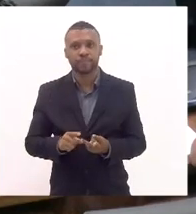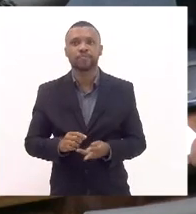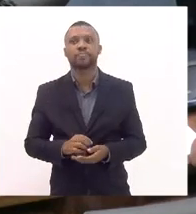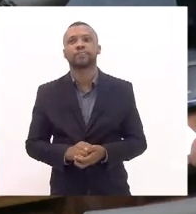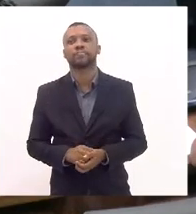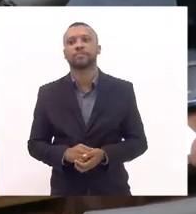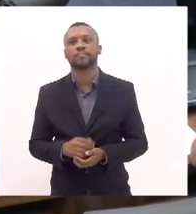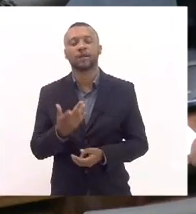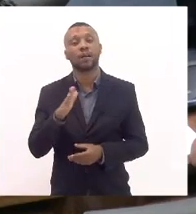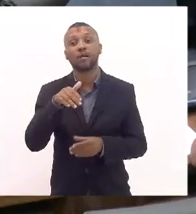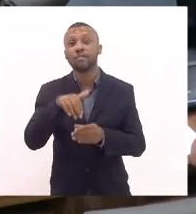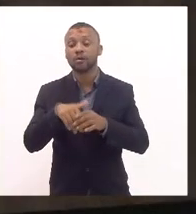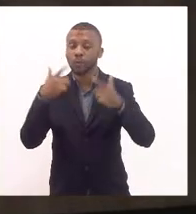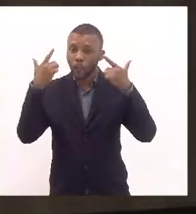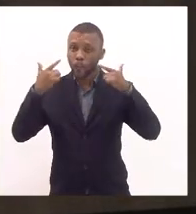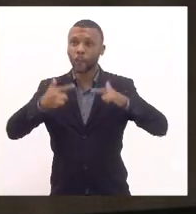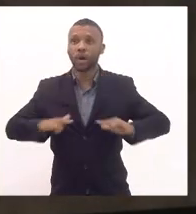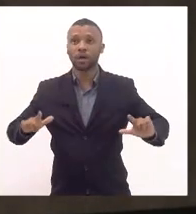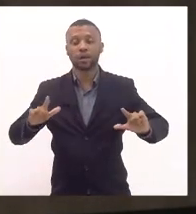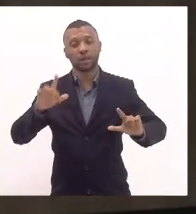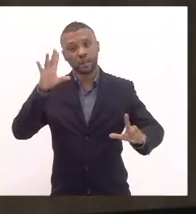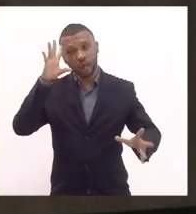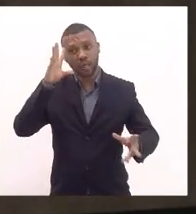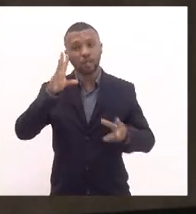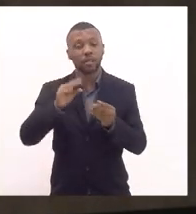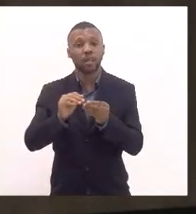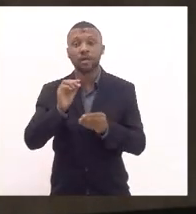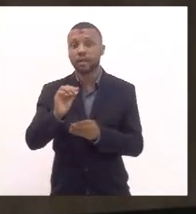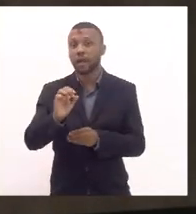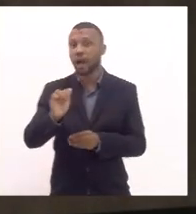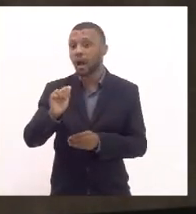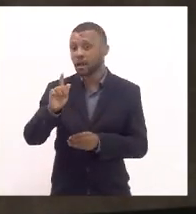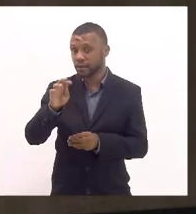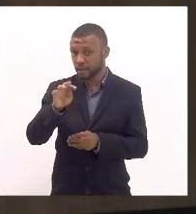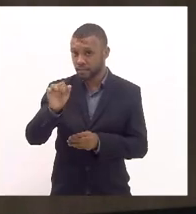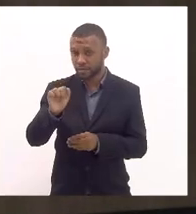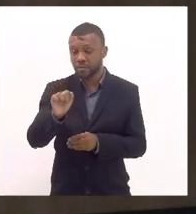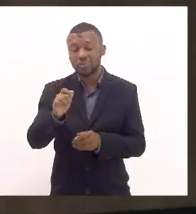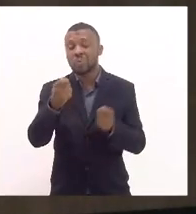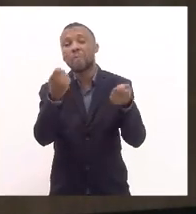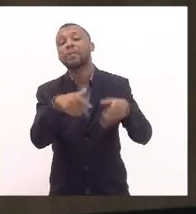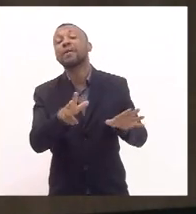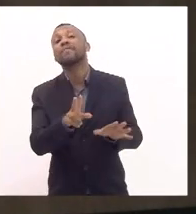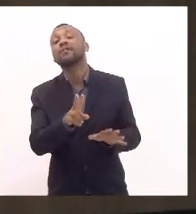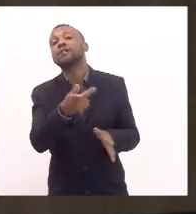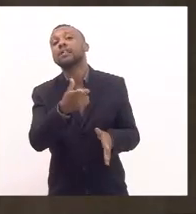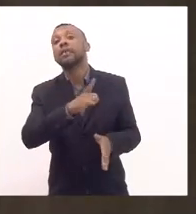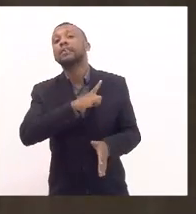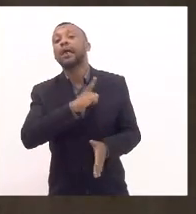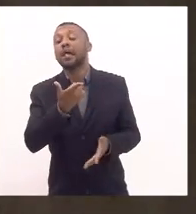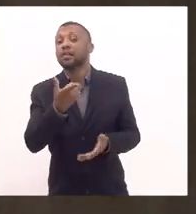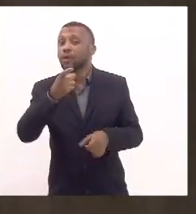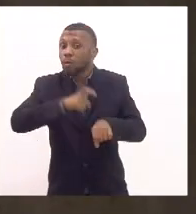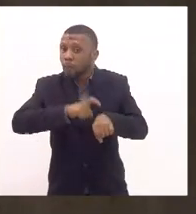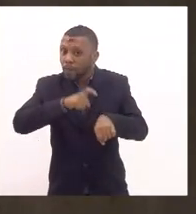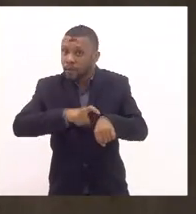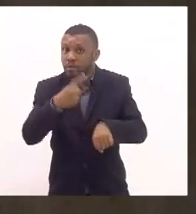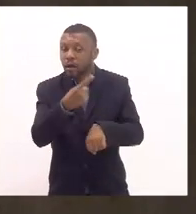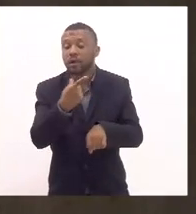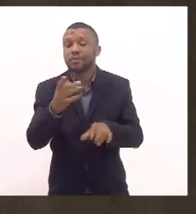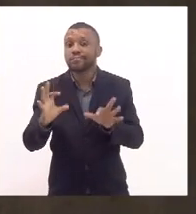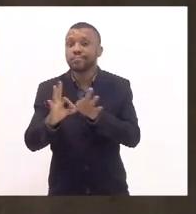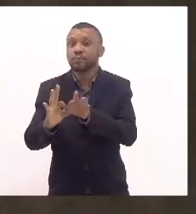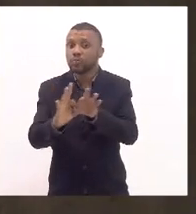o voto pela abstenção e entendo que haja trânsito sequer deveria existir Acho que chegou o momento da sua casa de bater a